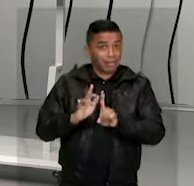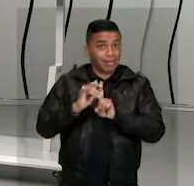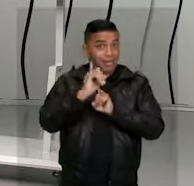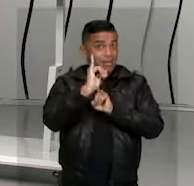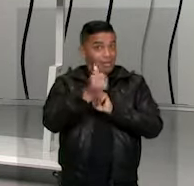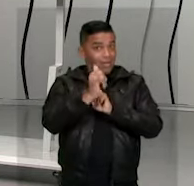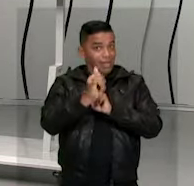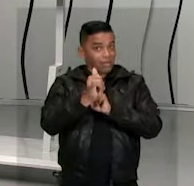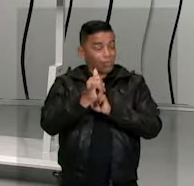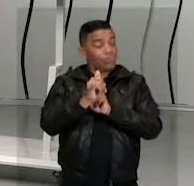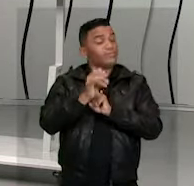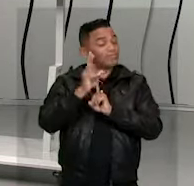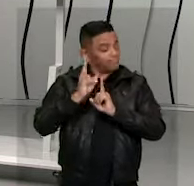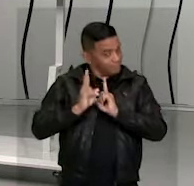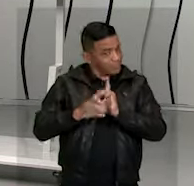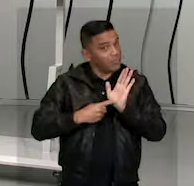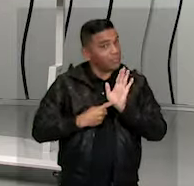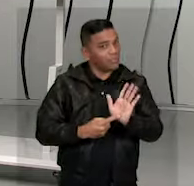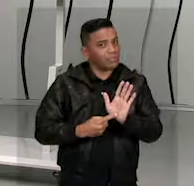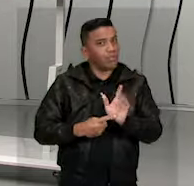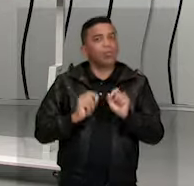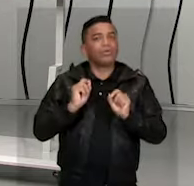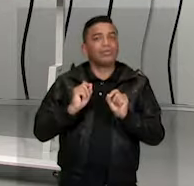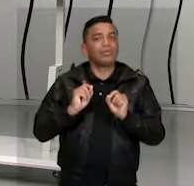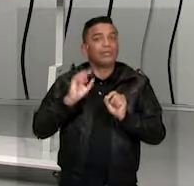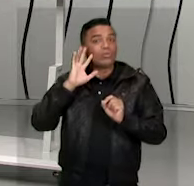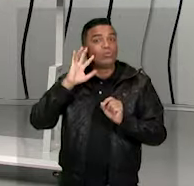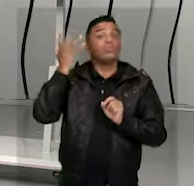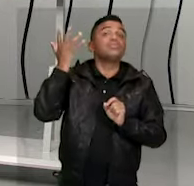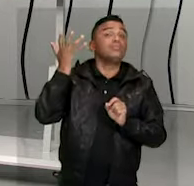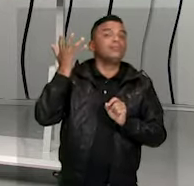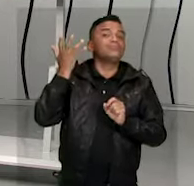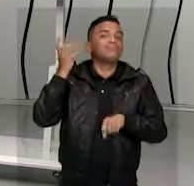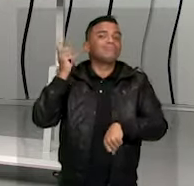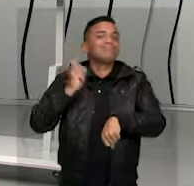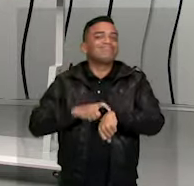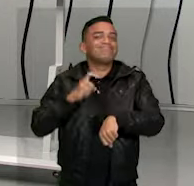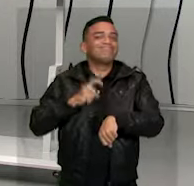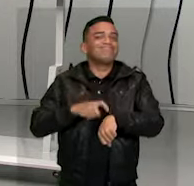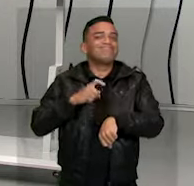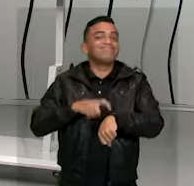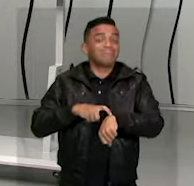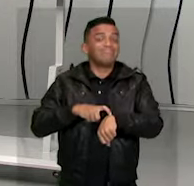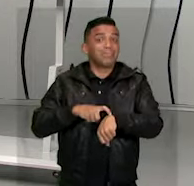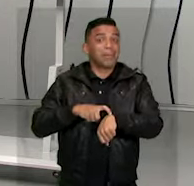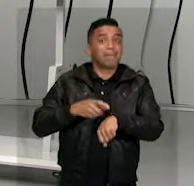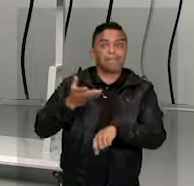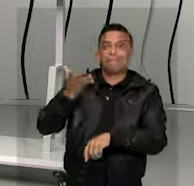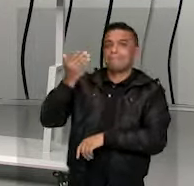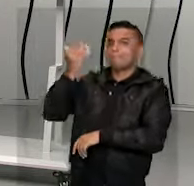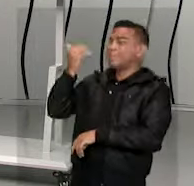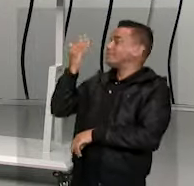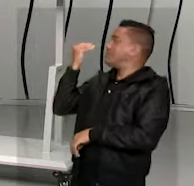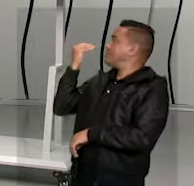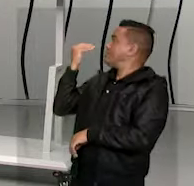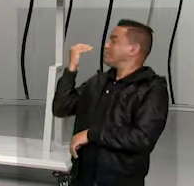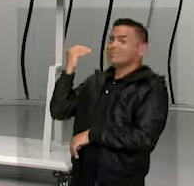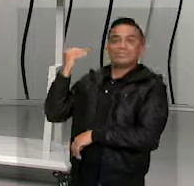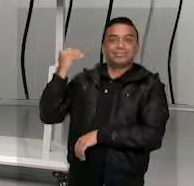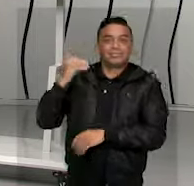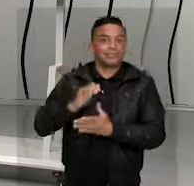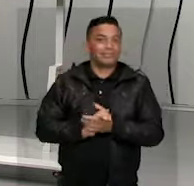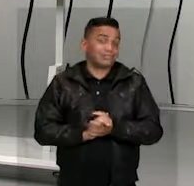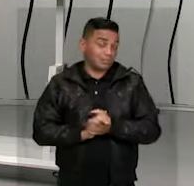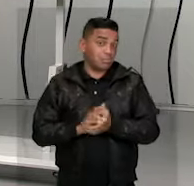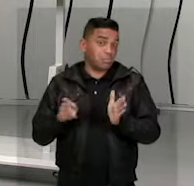sempre demonstrar os fatos através desse recurso do passado. E, a